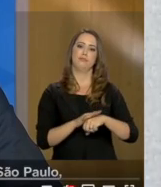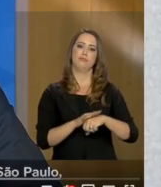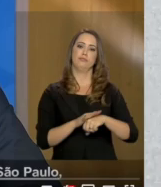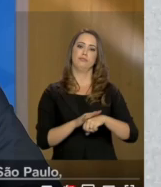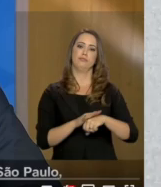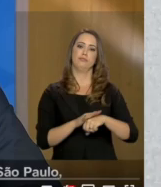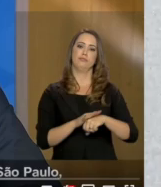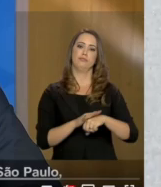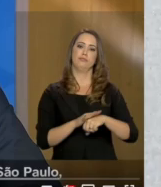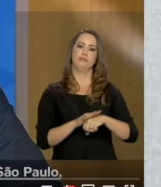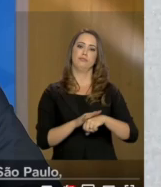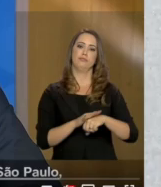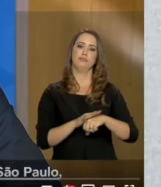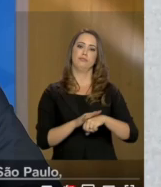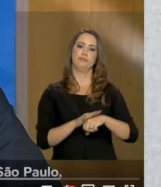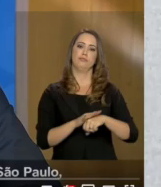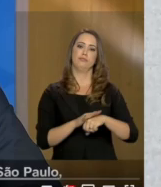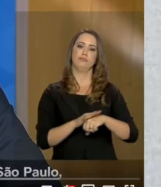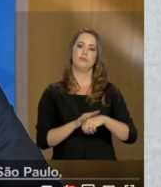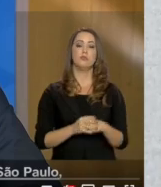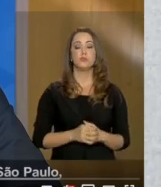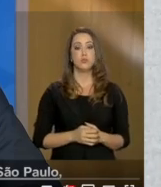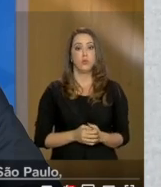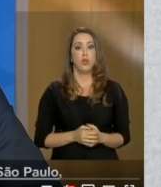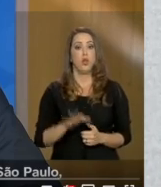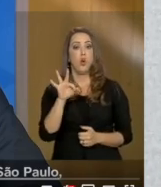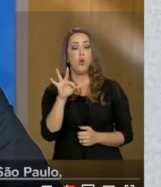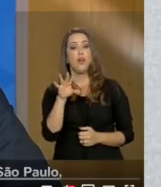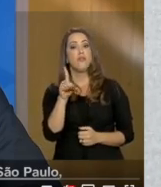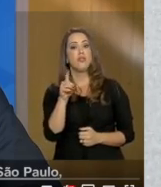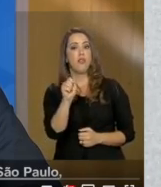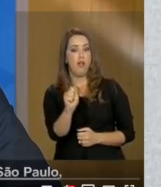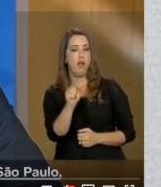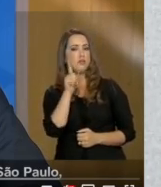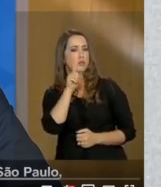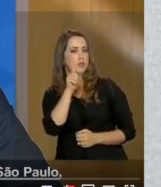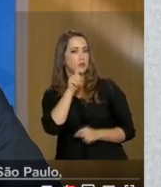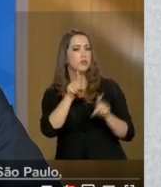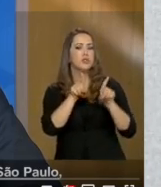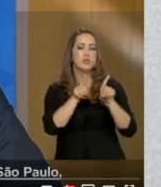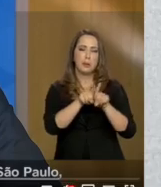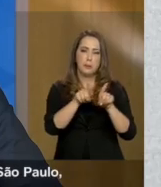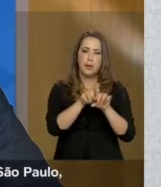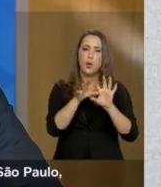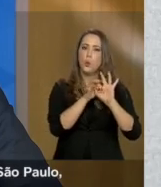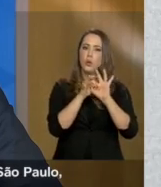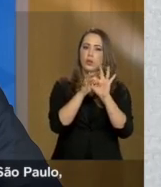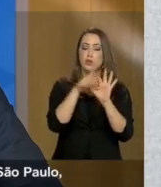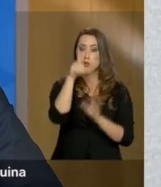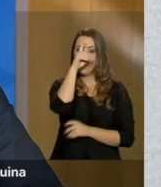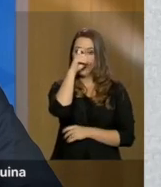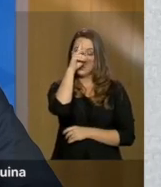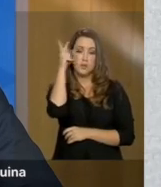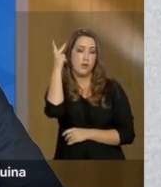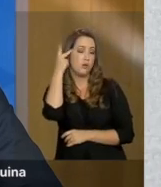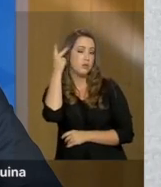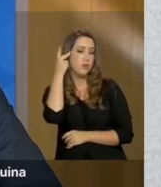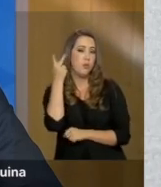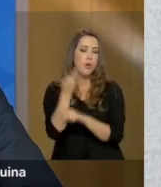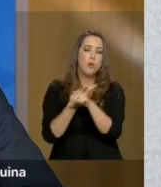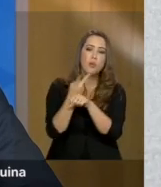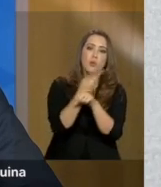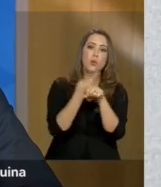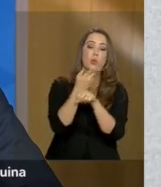mundo inteiro tem que fazer alguma coisa, já que ele mesmo não faz nada, né? O IDEA americano e o Hospital Albert Einstein, em São Paulo, buscam